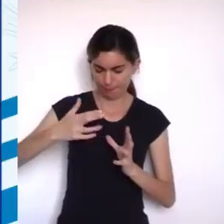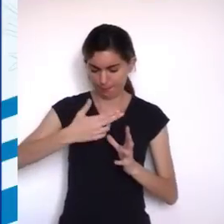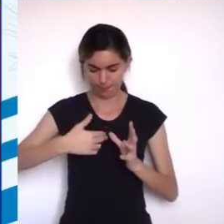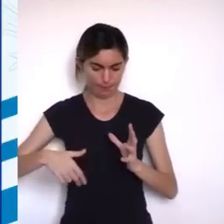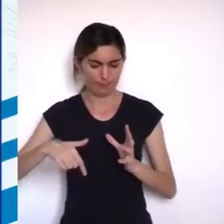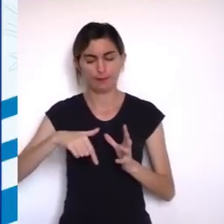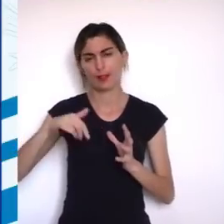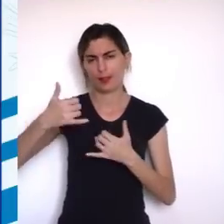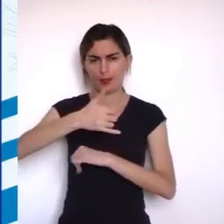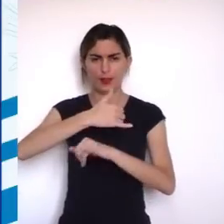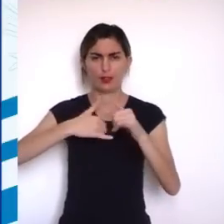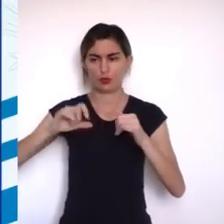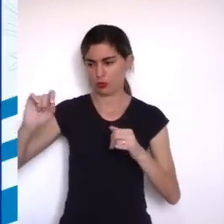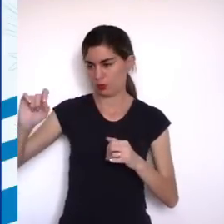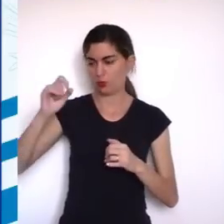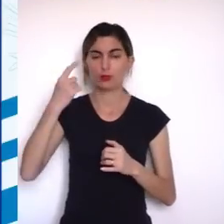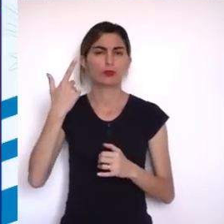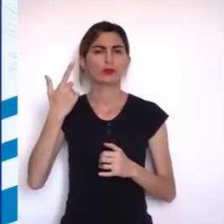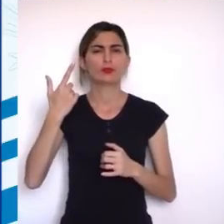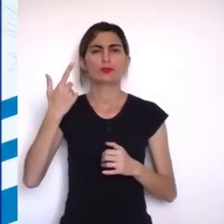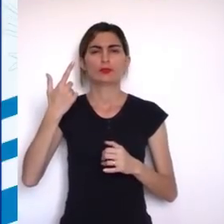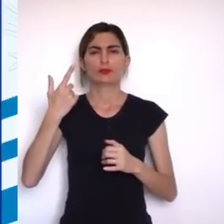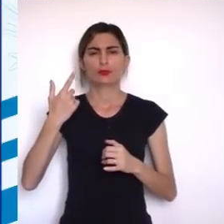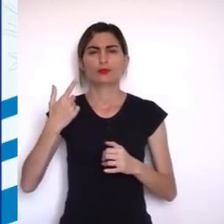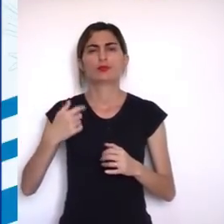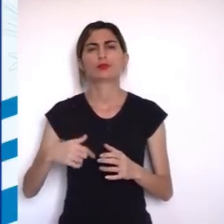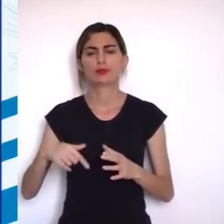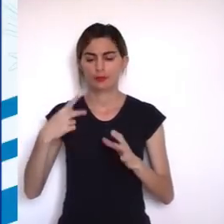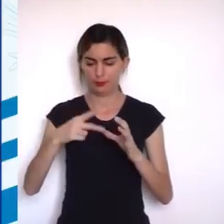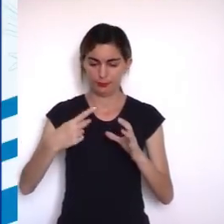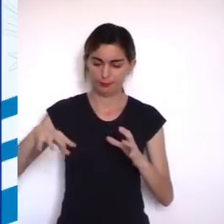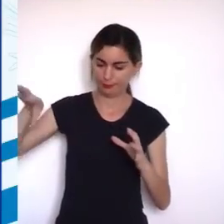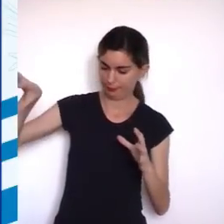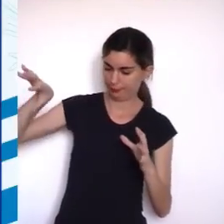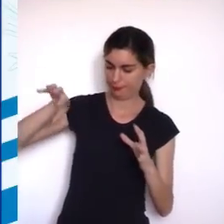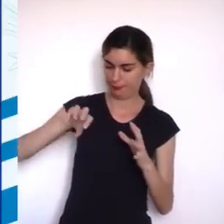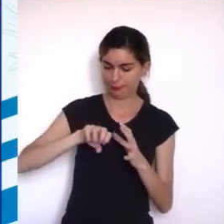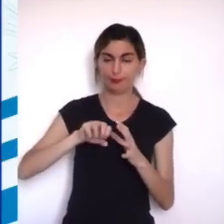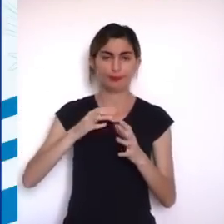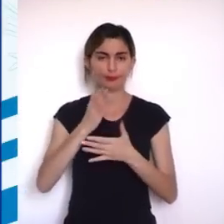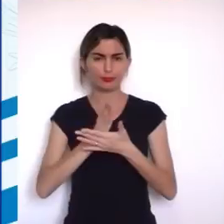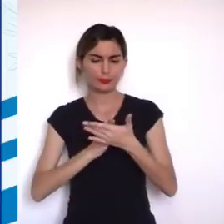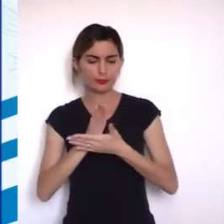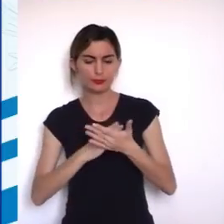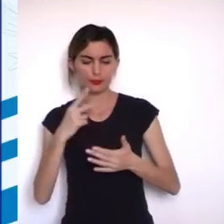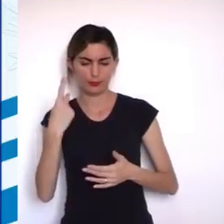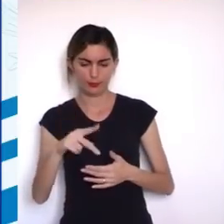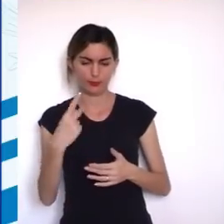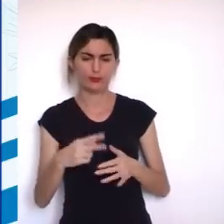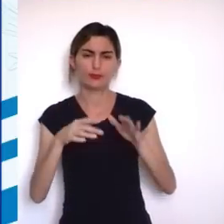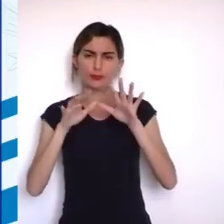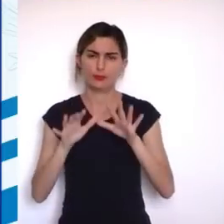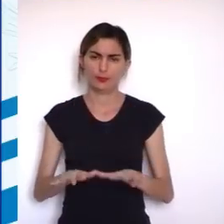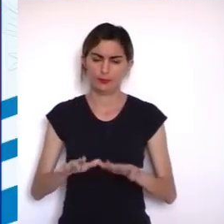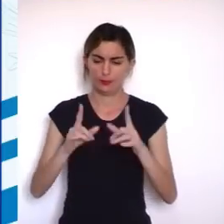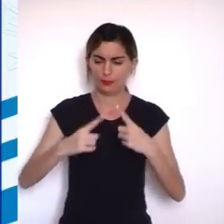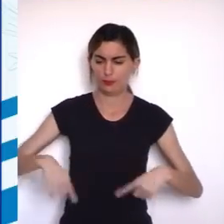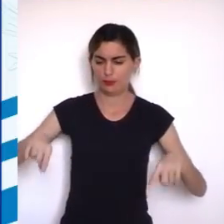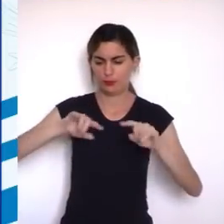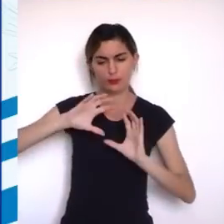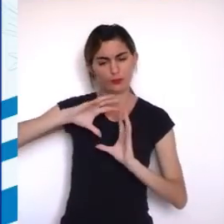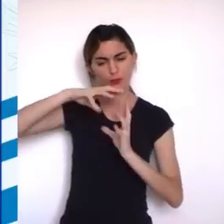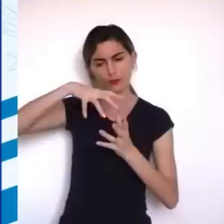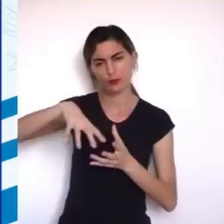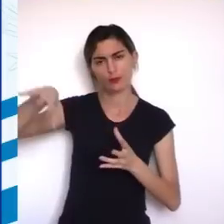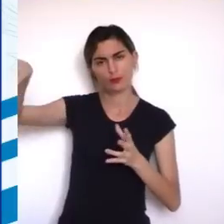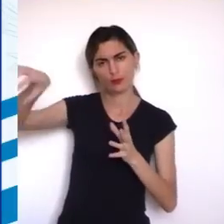nessa imagem, a energia do Sol, né, que está sendo ali irradiada, uma parte dela vai ficar